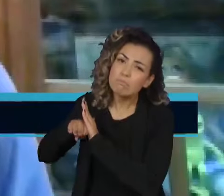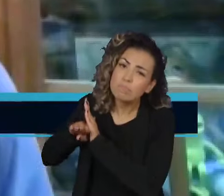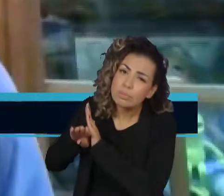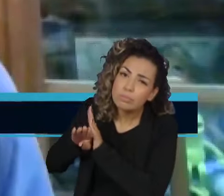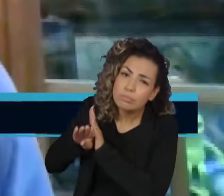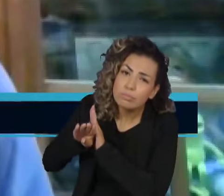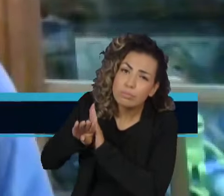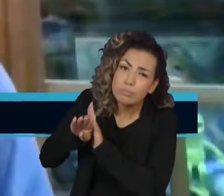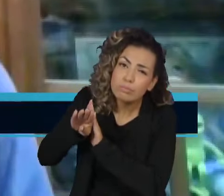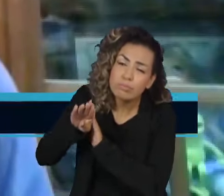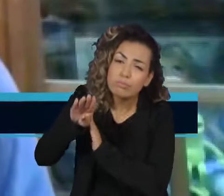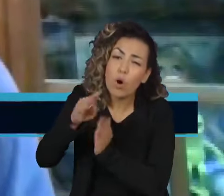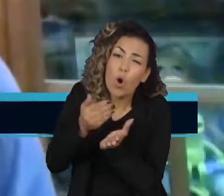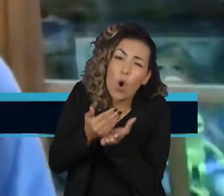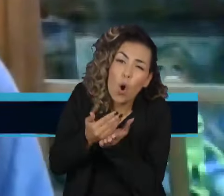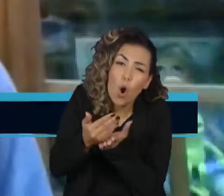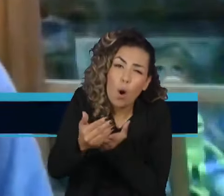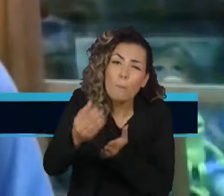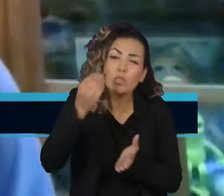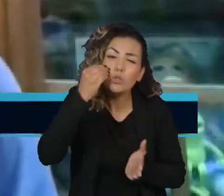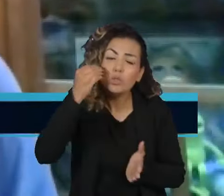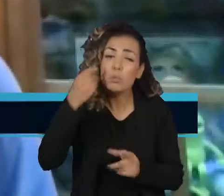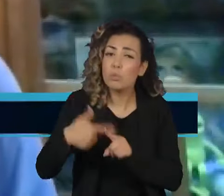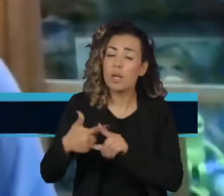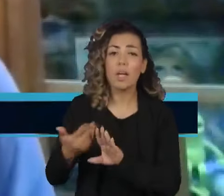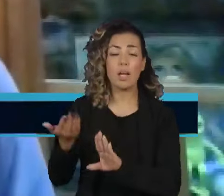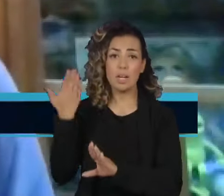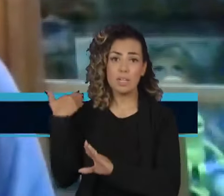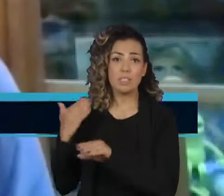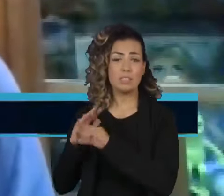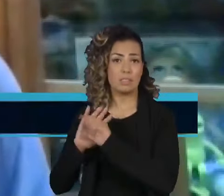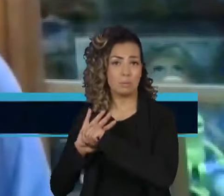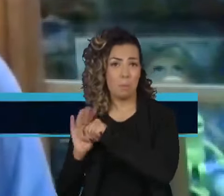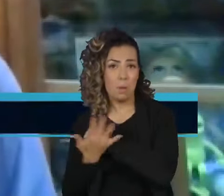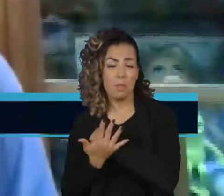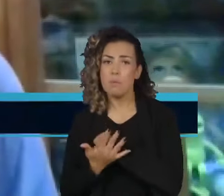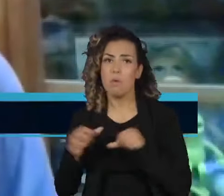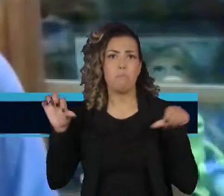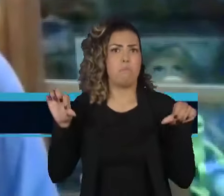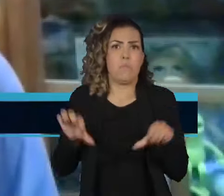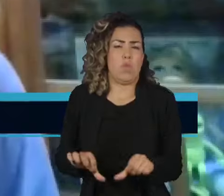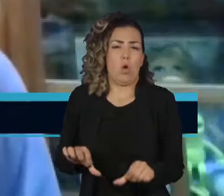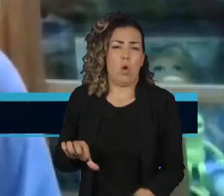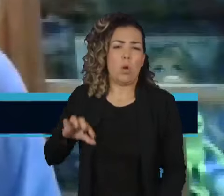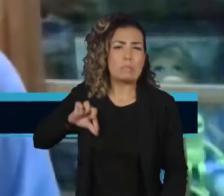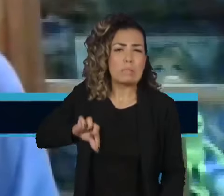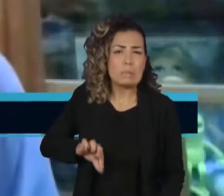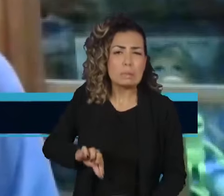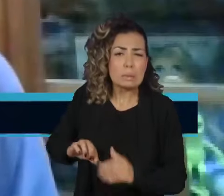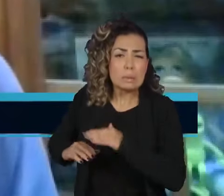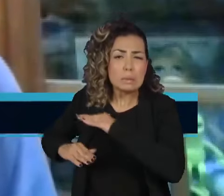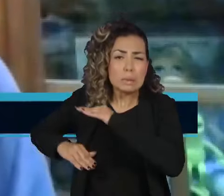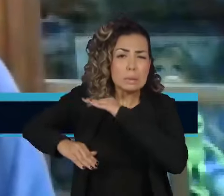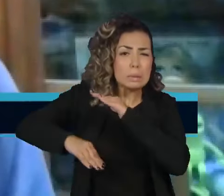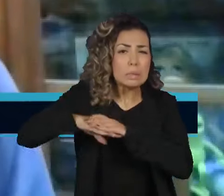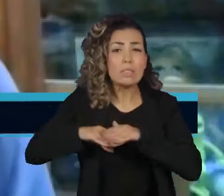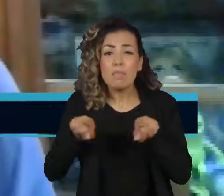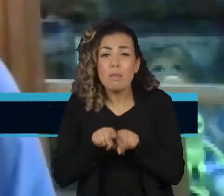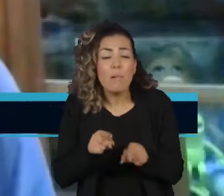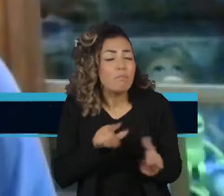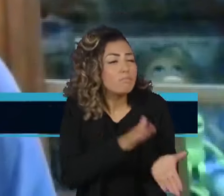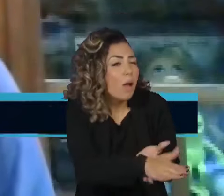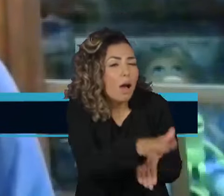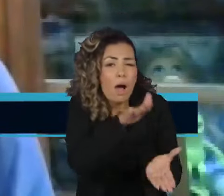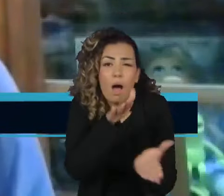massa salarial que sofreu demais durante a pandemia e com o teto de gastos porque nós passamos o governo